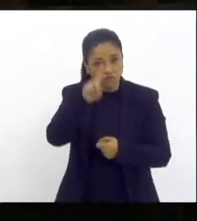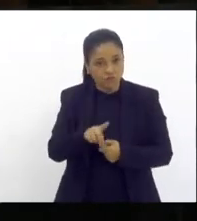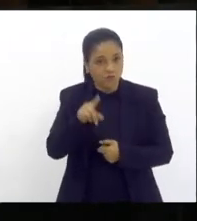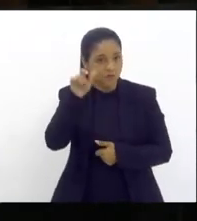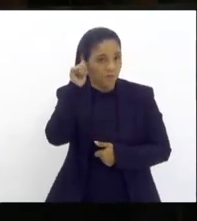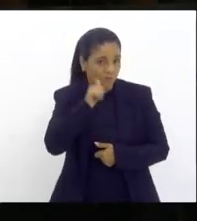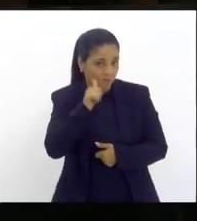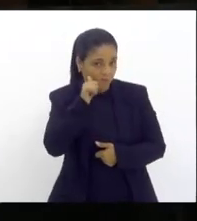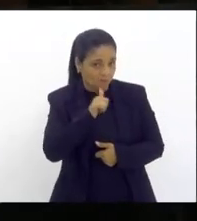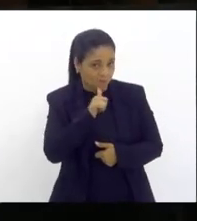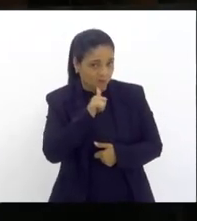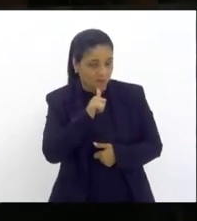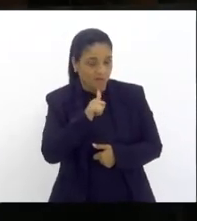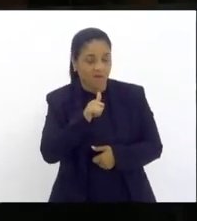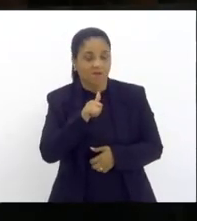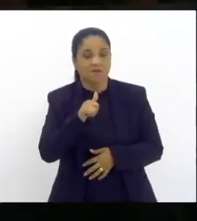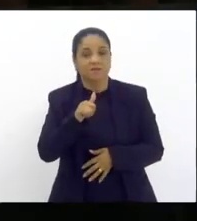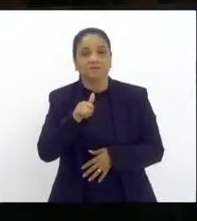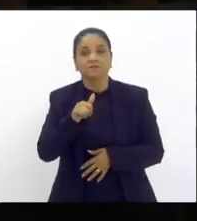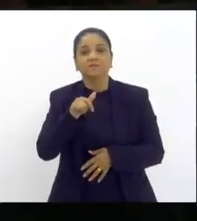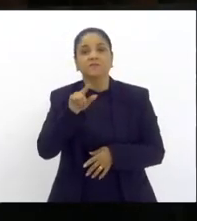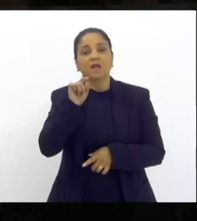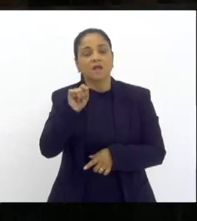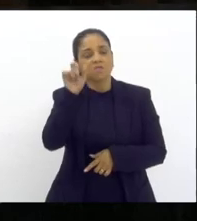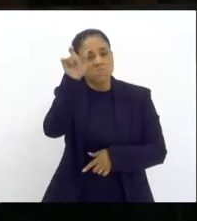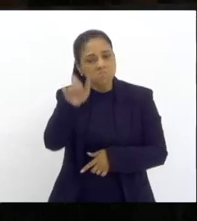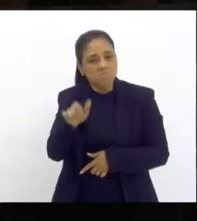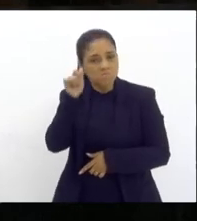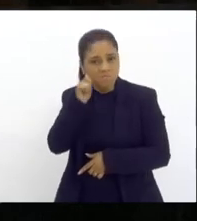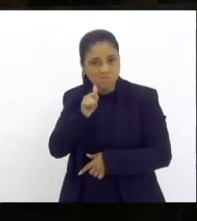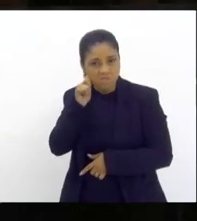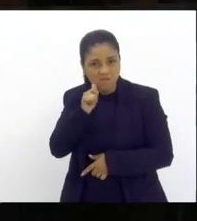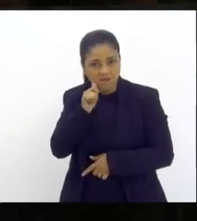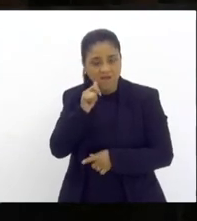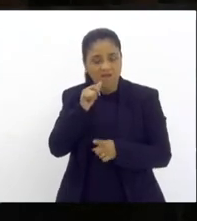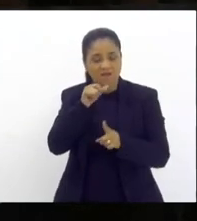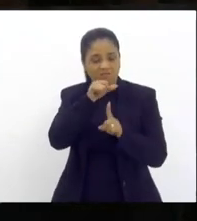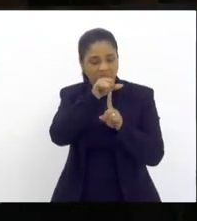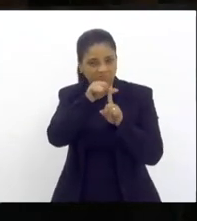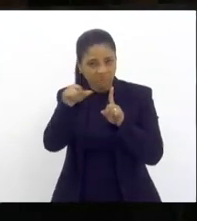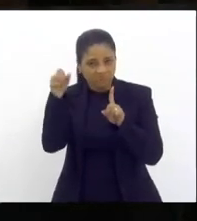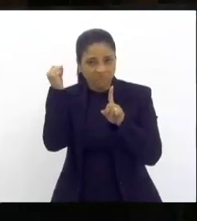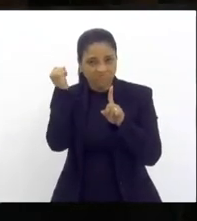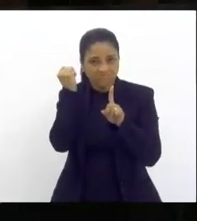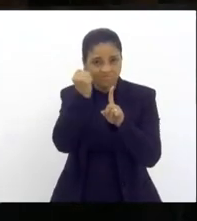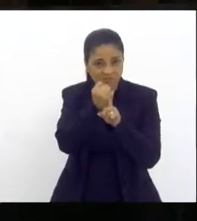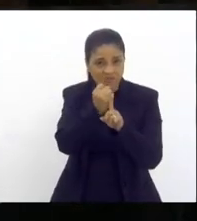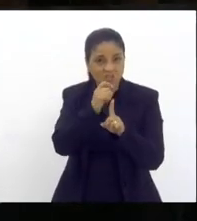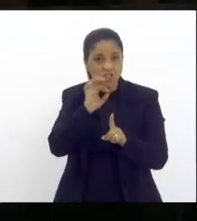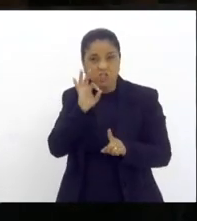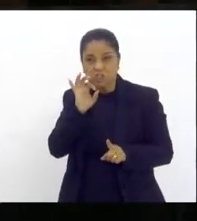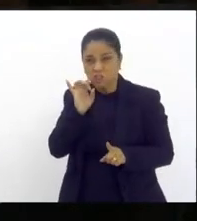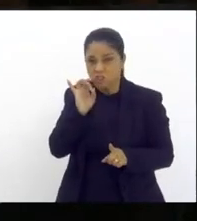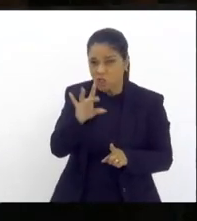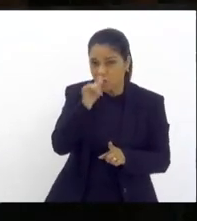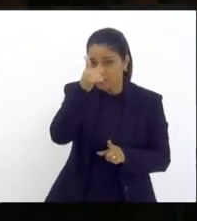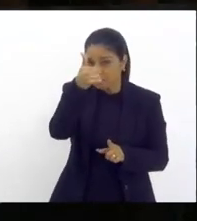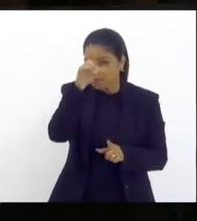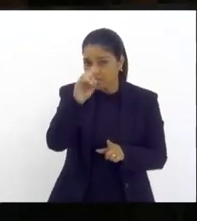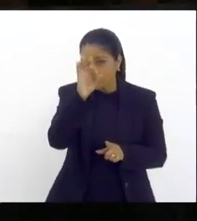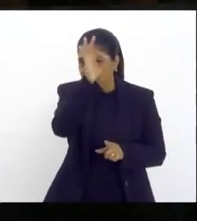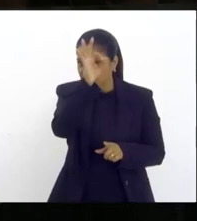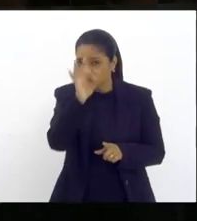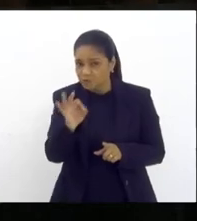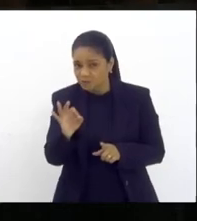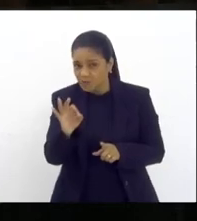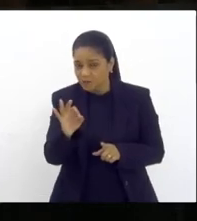que essa mulher que foi vítima de feminicídio, sei lá, apenas 10% delas tinham